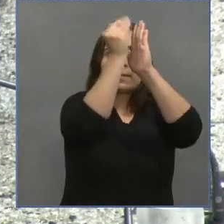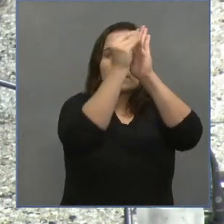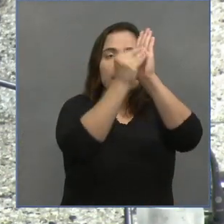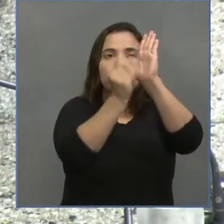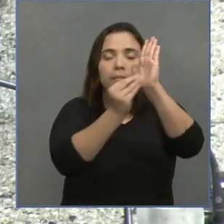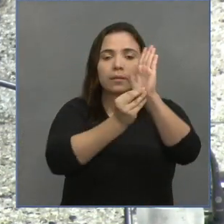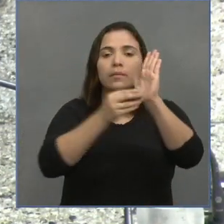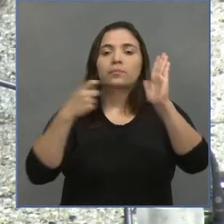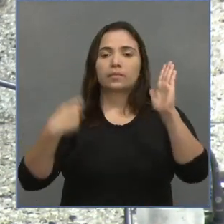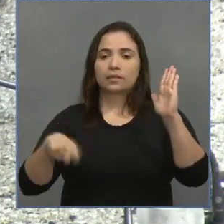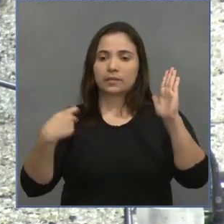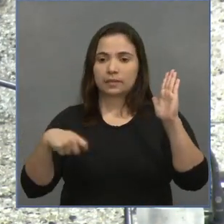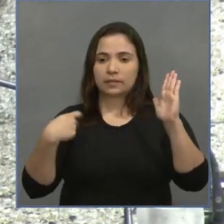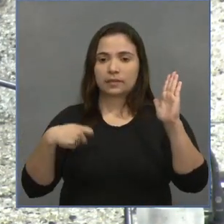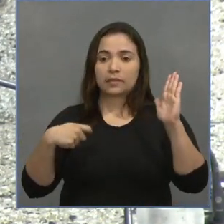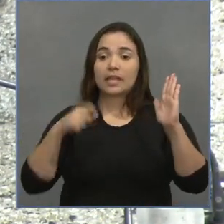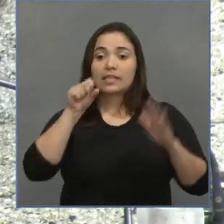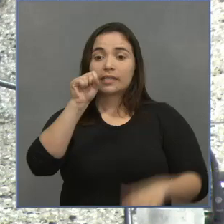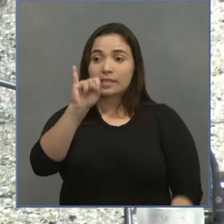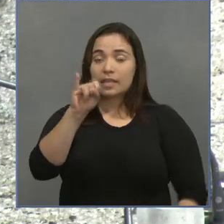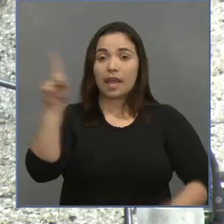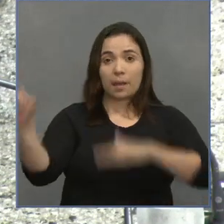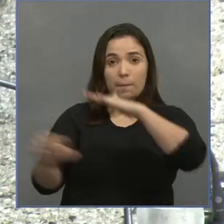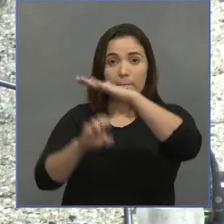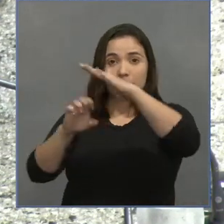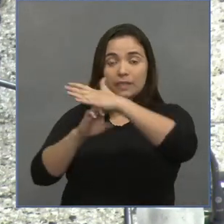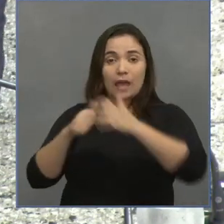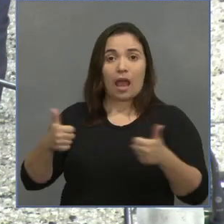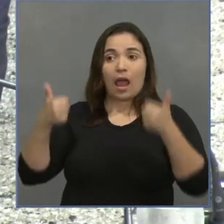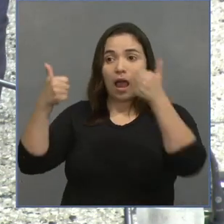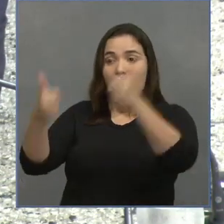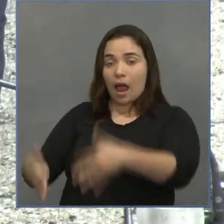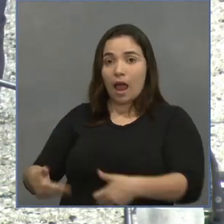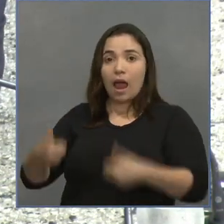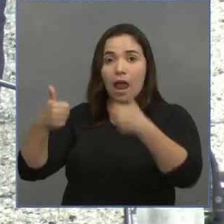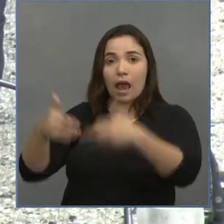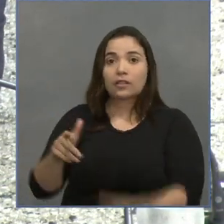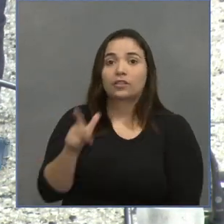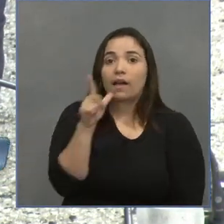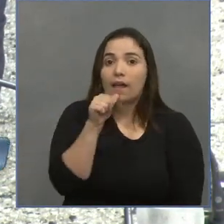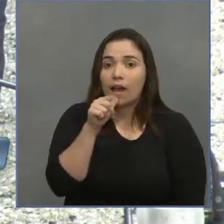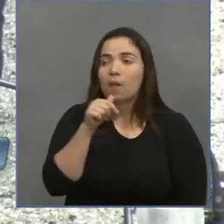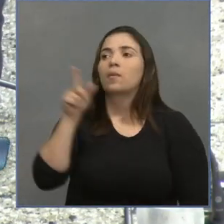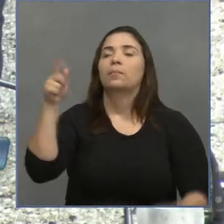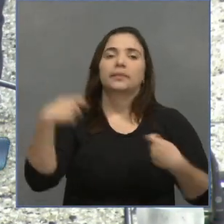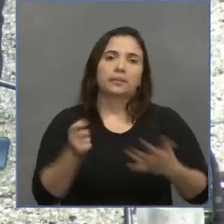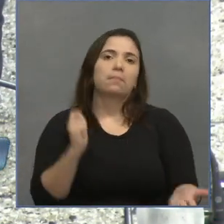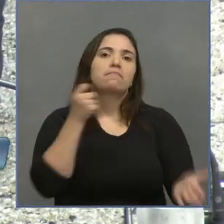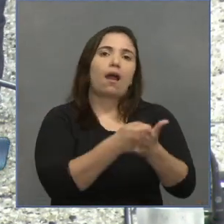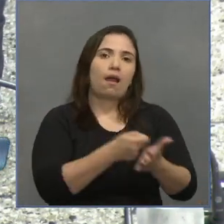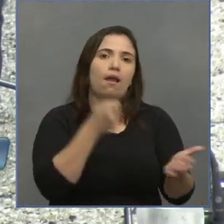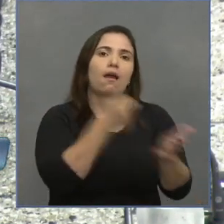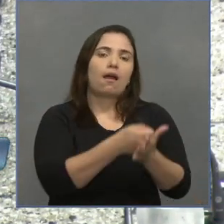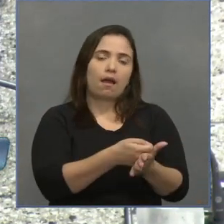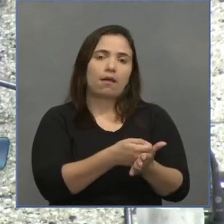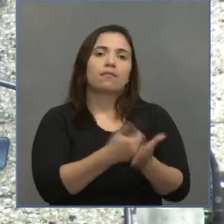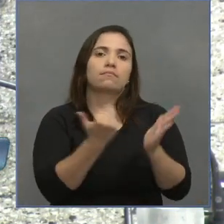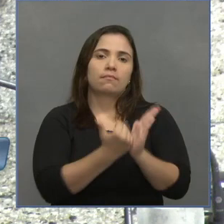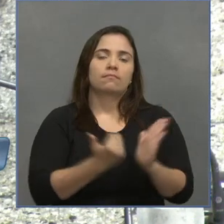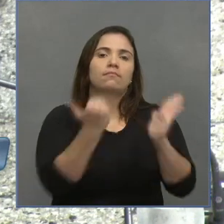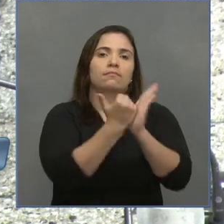que quanto mais ela usasse, na verdade, mais ela pagasse. Ou seja, para tentar com que eles